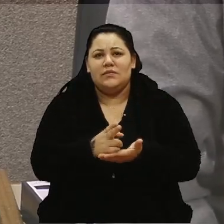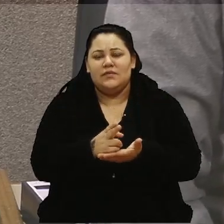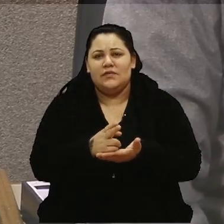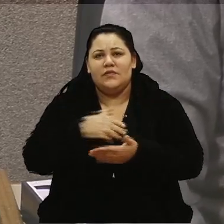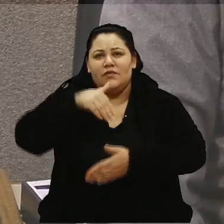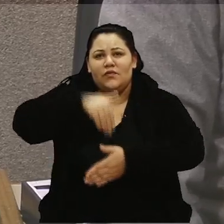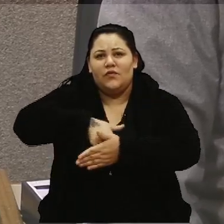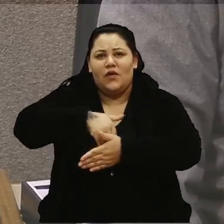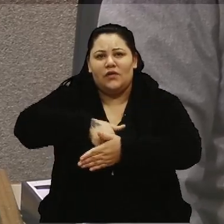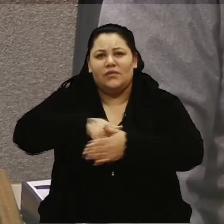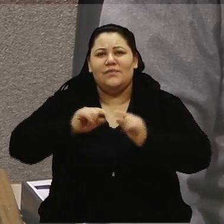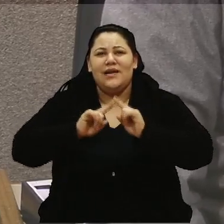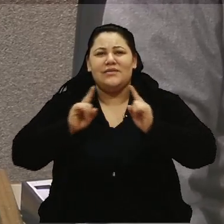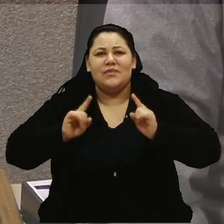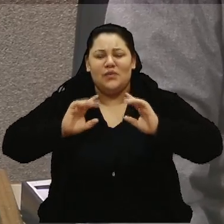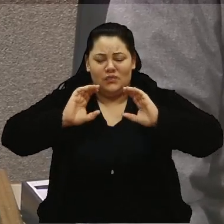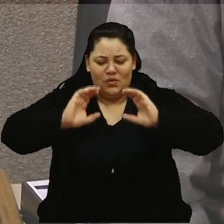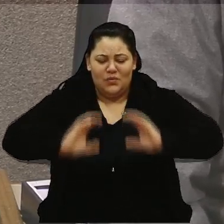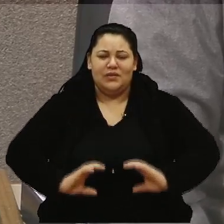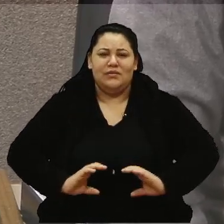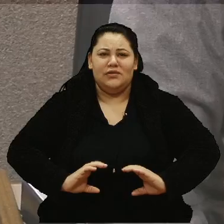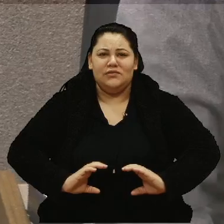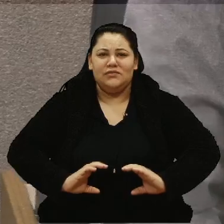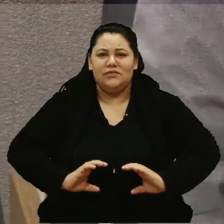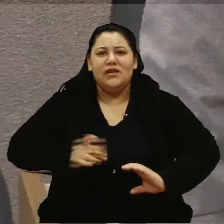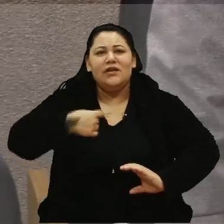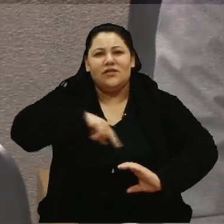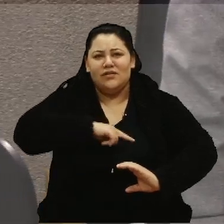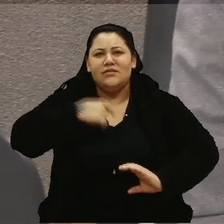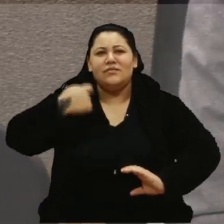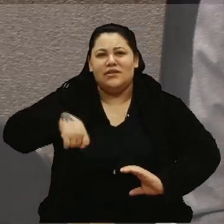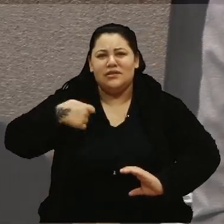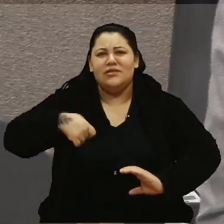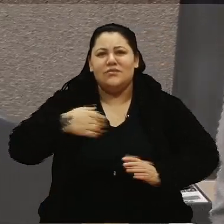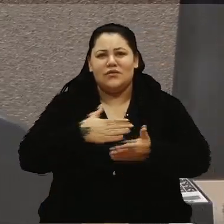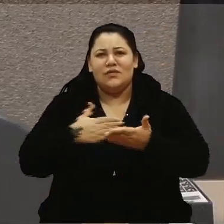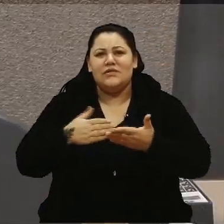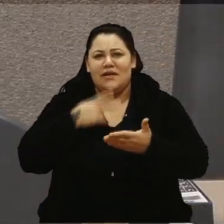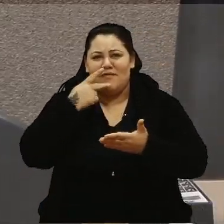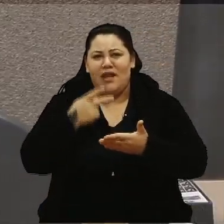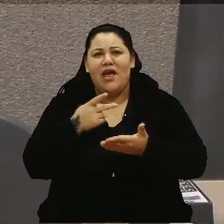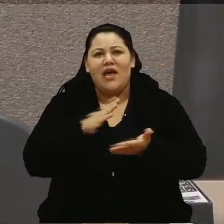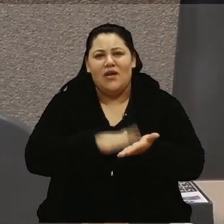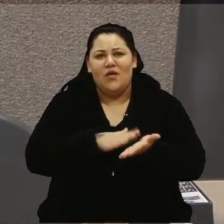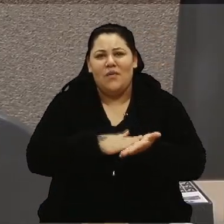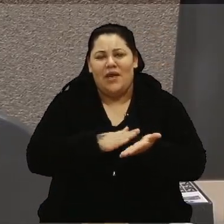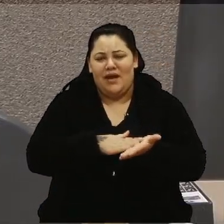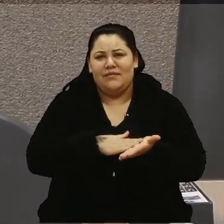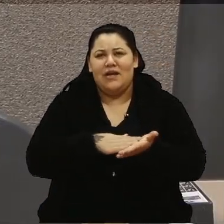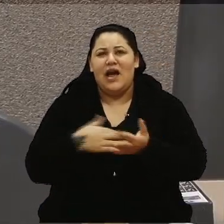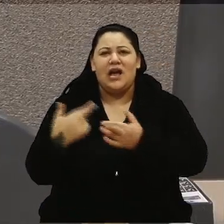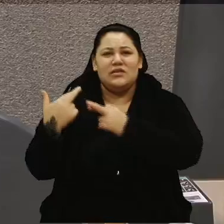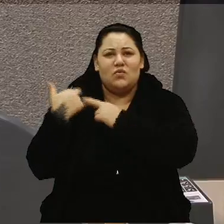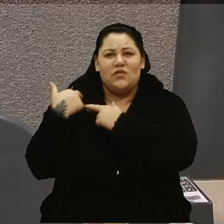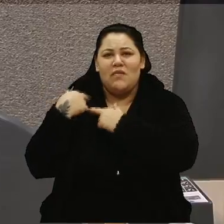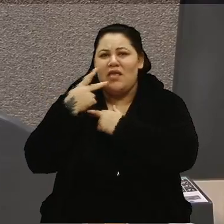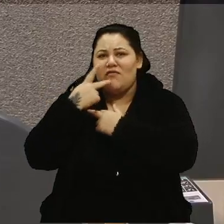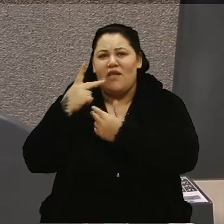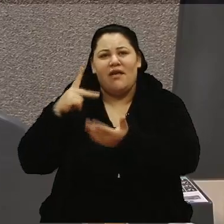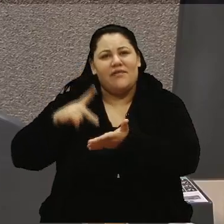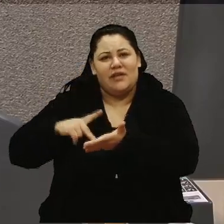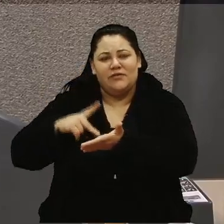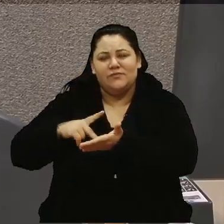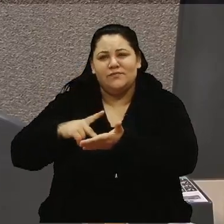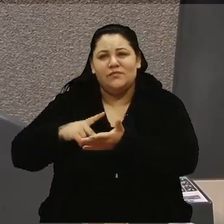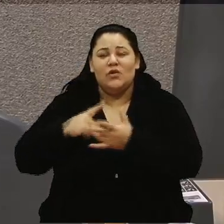pela postura, e a gente tem que começar a pontuar isso e cobrar sobre a responsabilidade com a verdade,